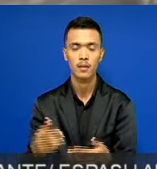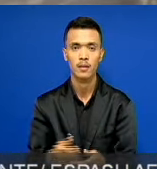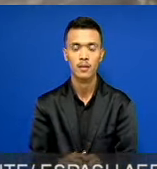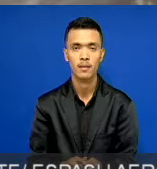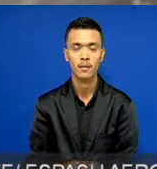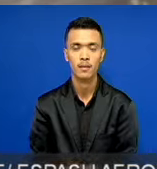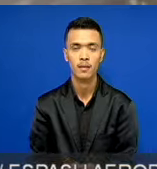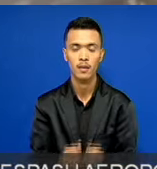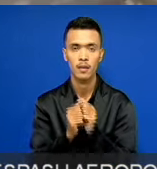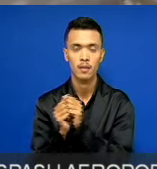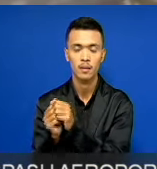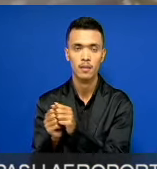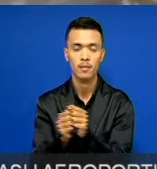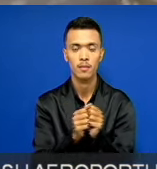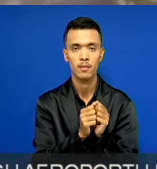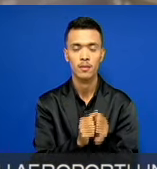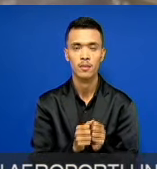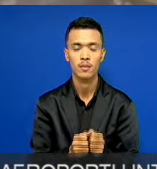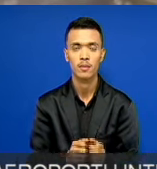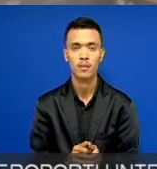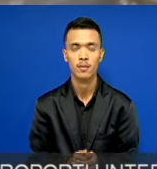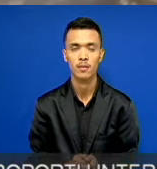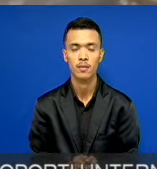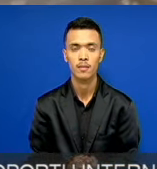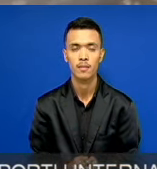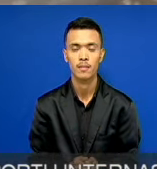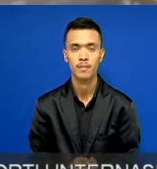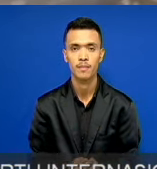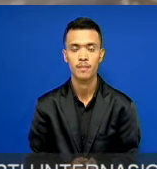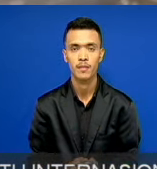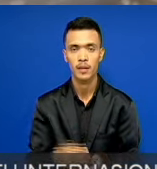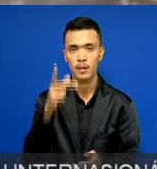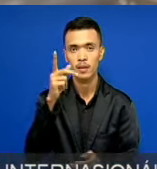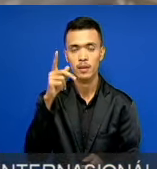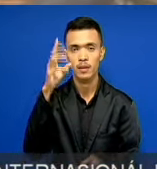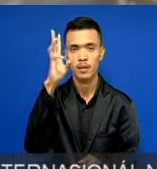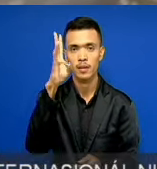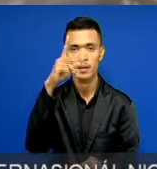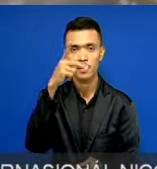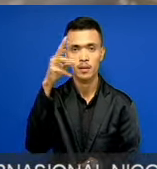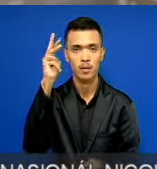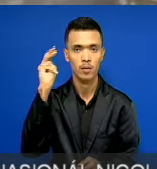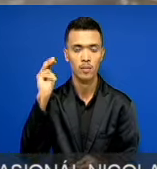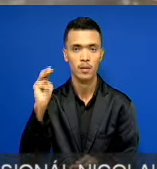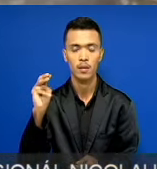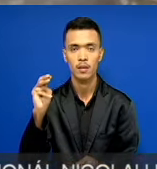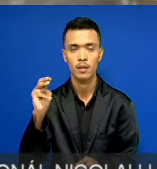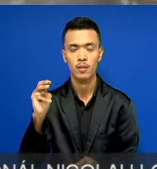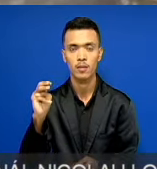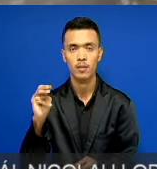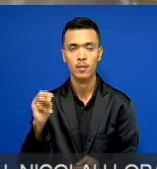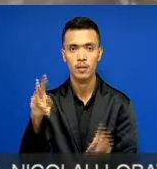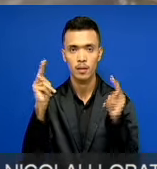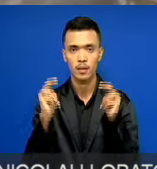hamparan ona ne ne base course significa base course 6 km kusine ba ona 6 km sine ne maka